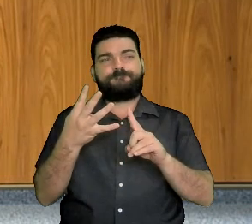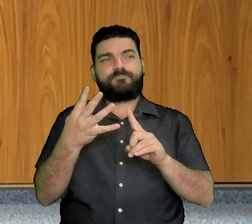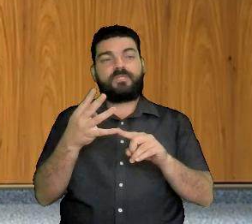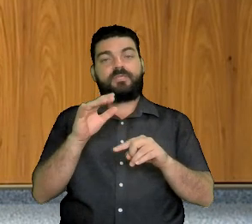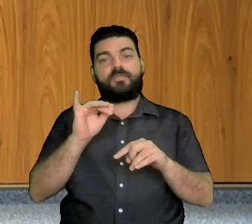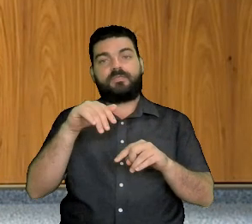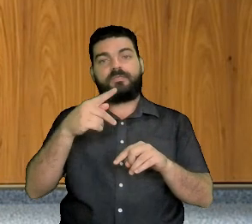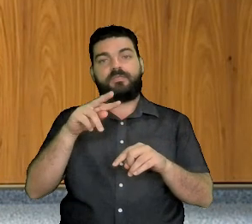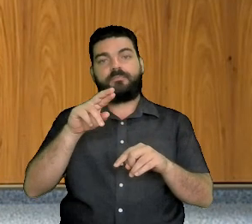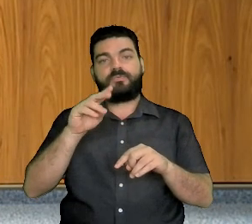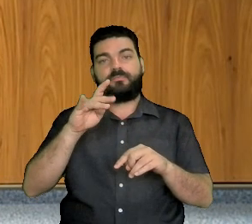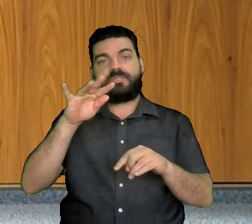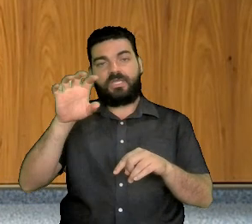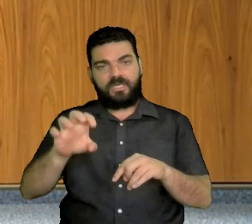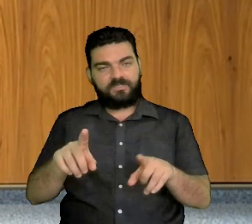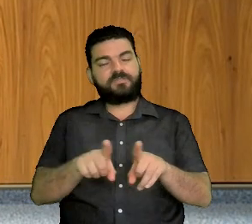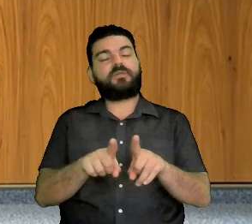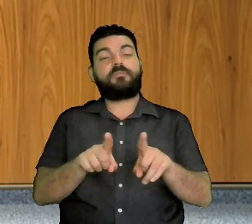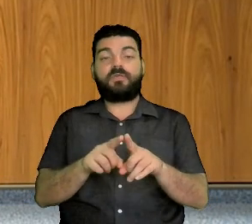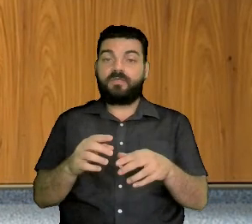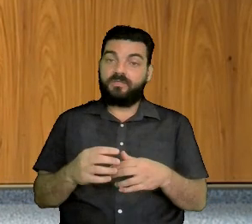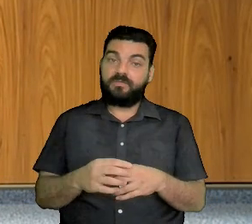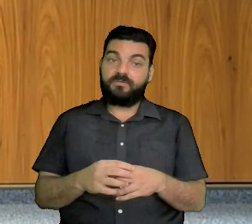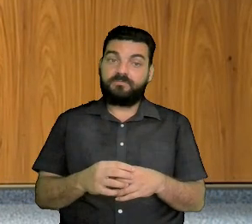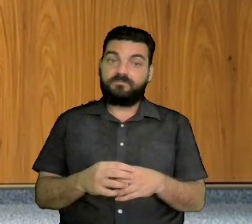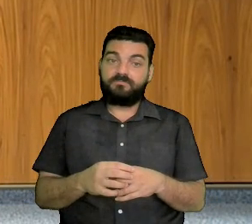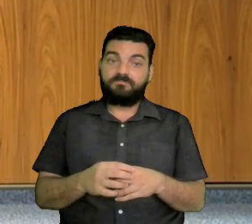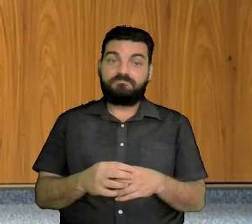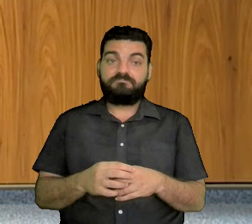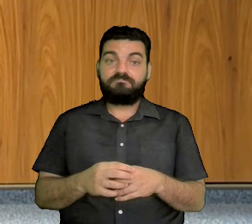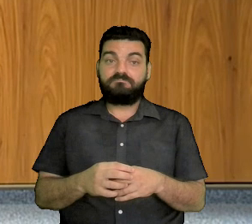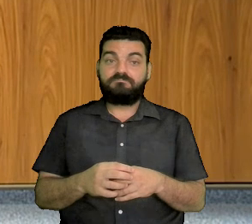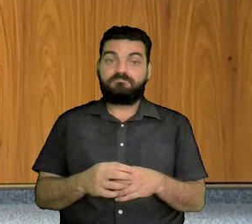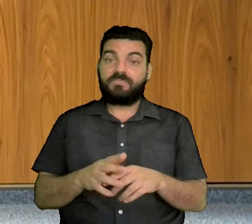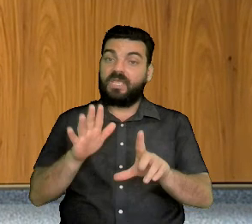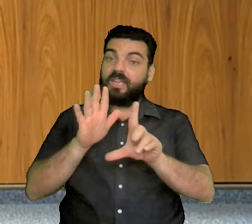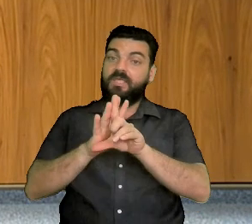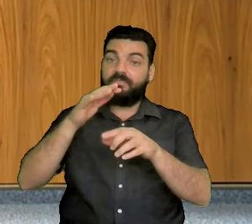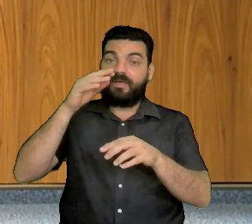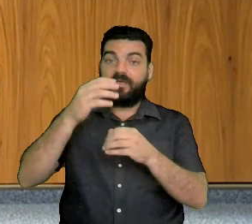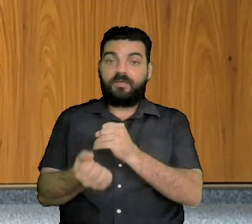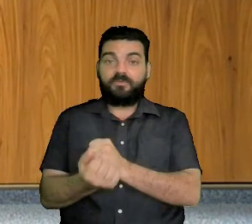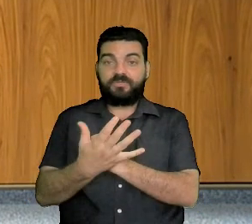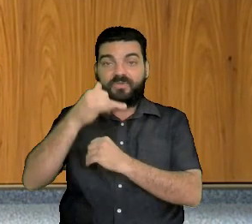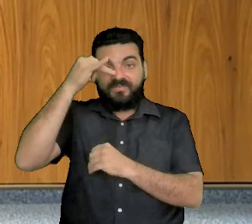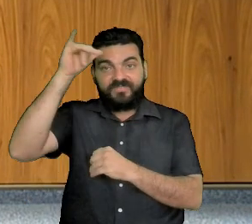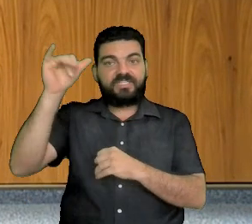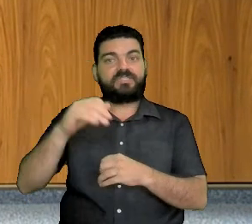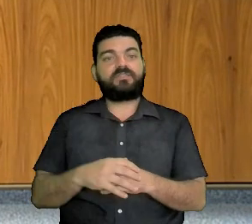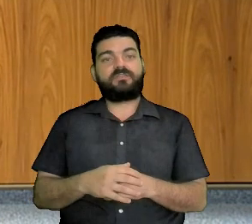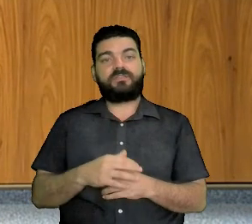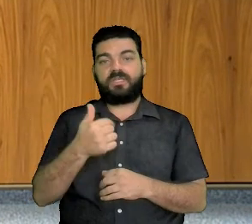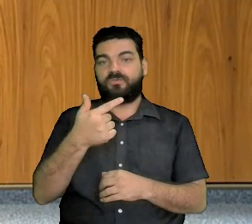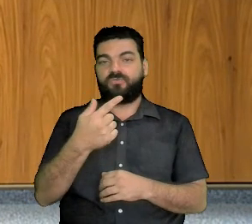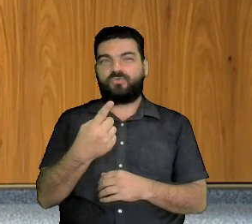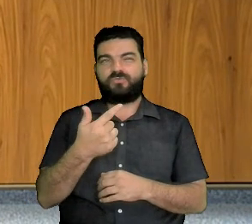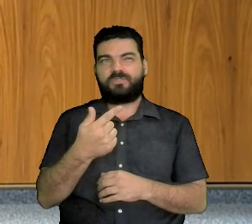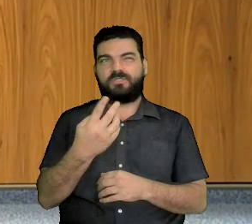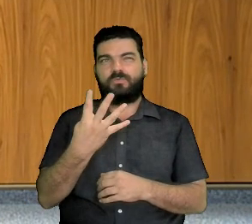improbidade administrativa / acordo de leniência, lei anticorrupção, que é a 12846,